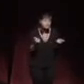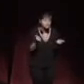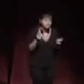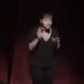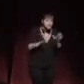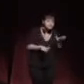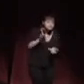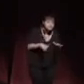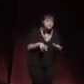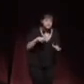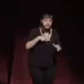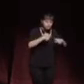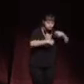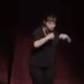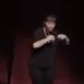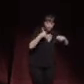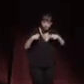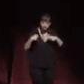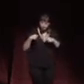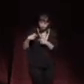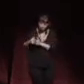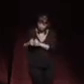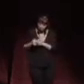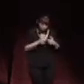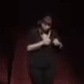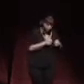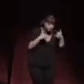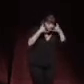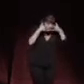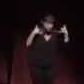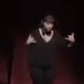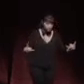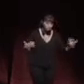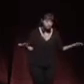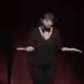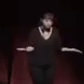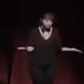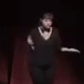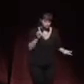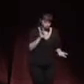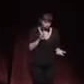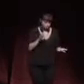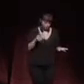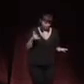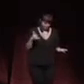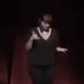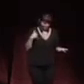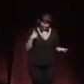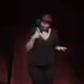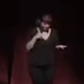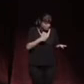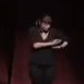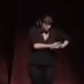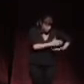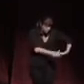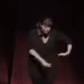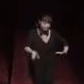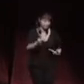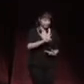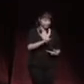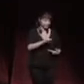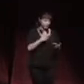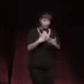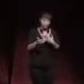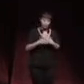sua família e cada um está no seu celular. Quer dizer, isso não é só em relação à primeira infância. Isso é em relação a todas